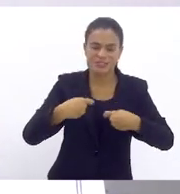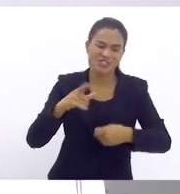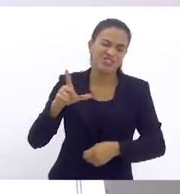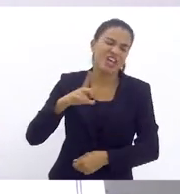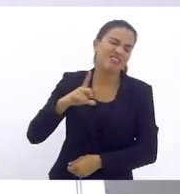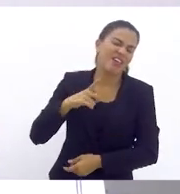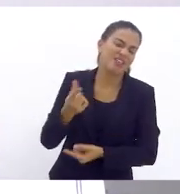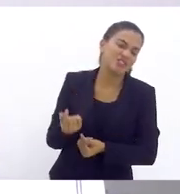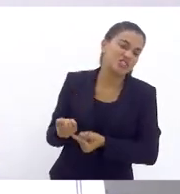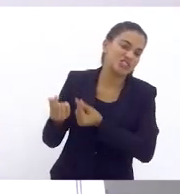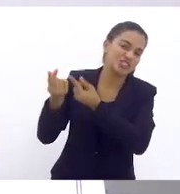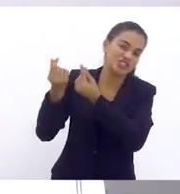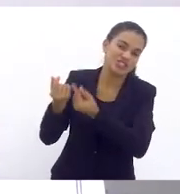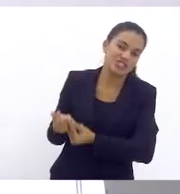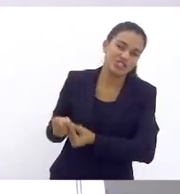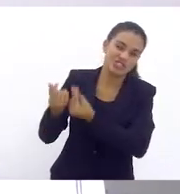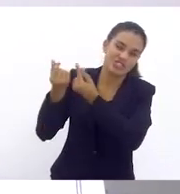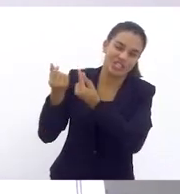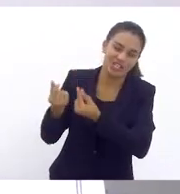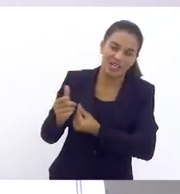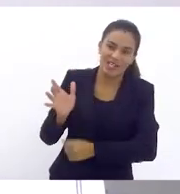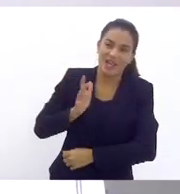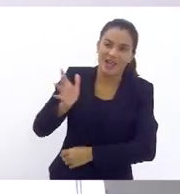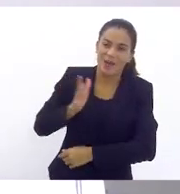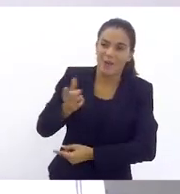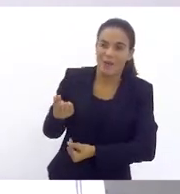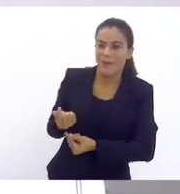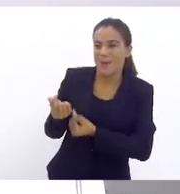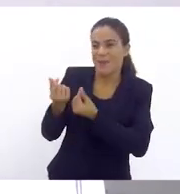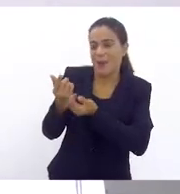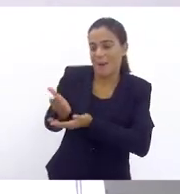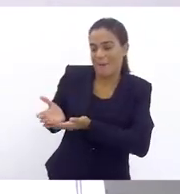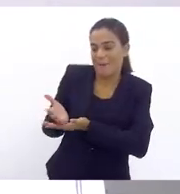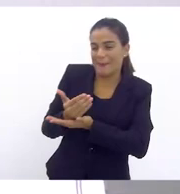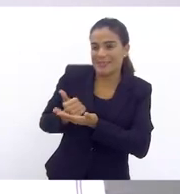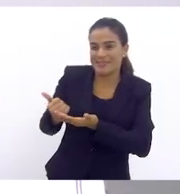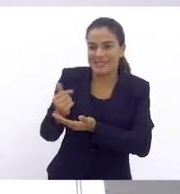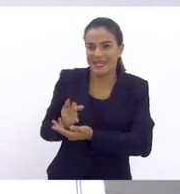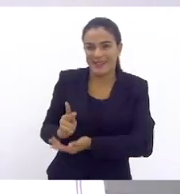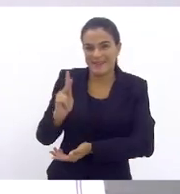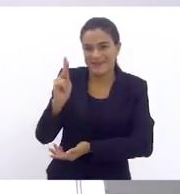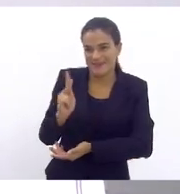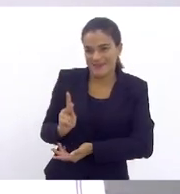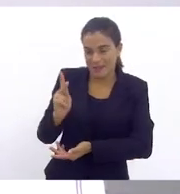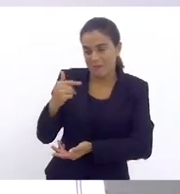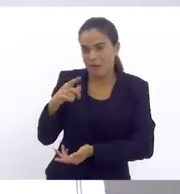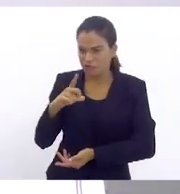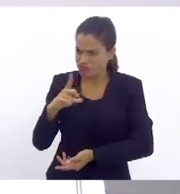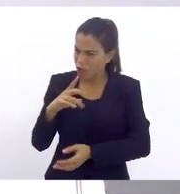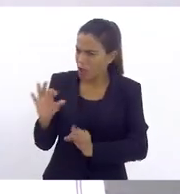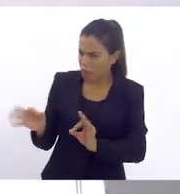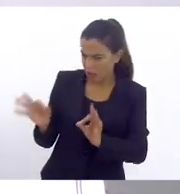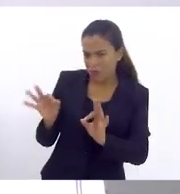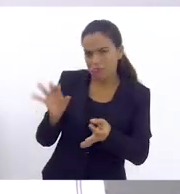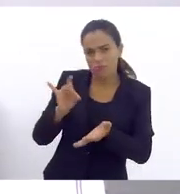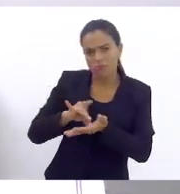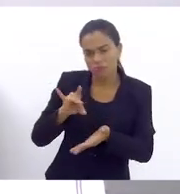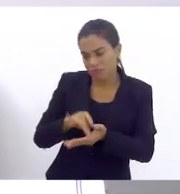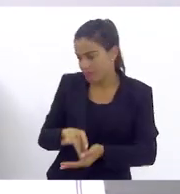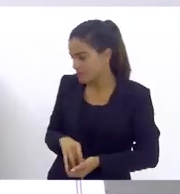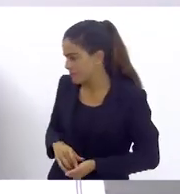dinheiro lá por conta do joias do petróleo Tô brincando mas tem mesmo né